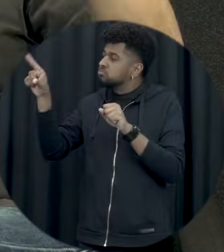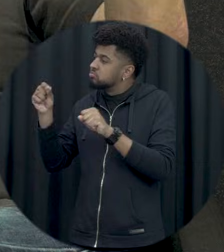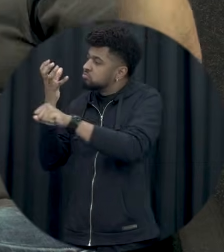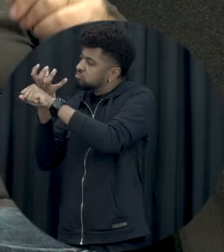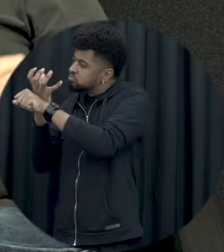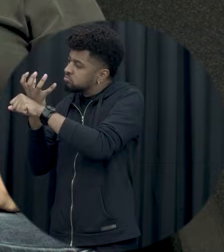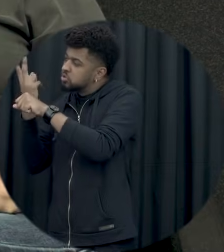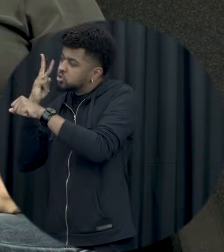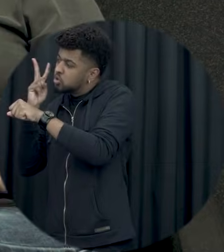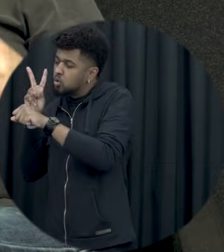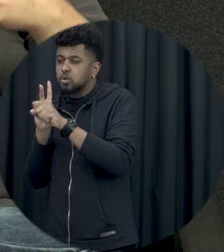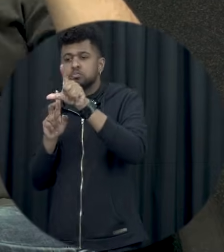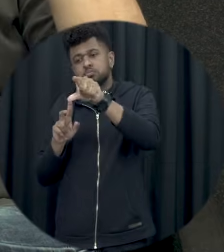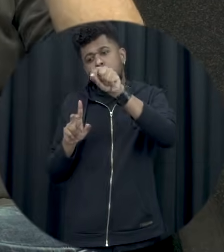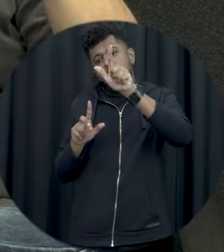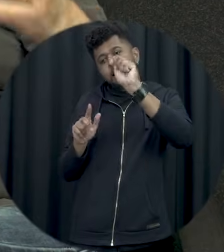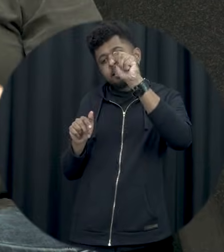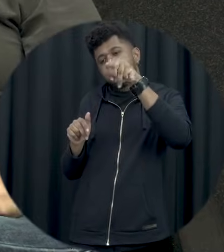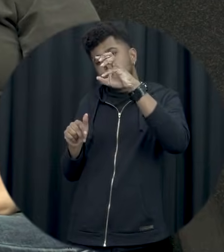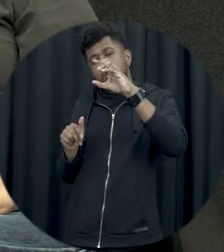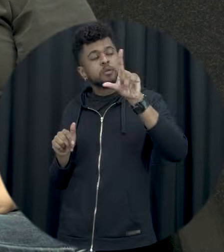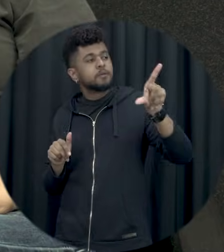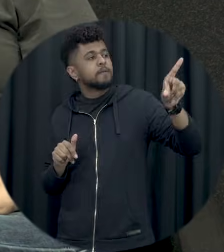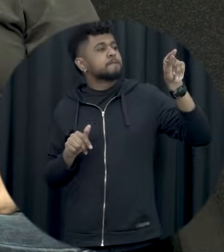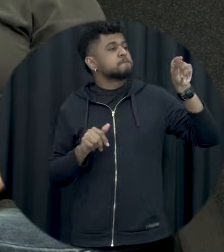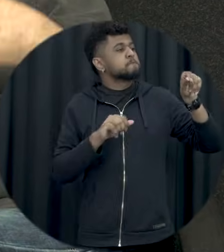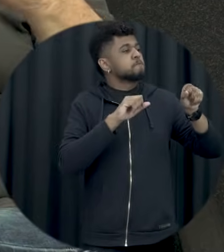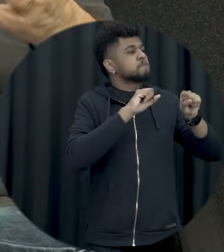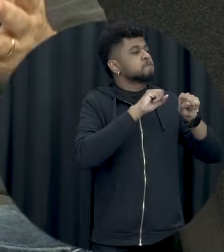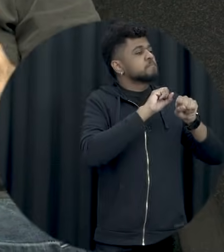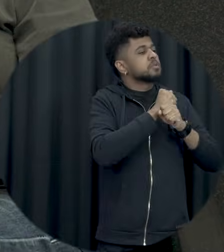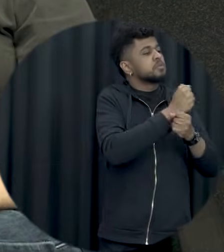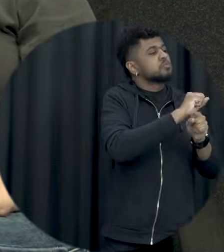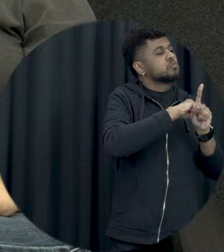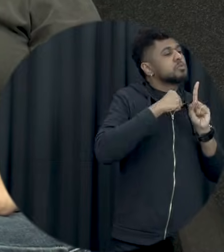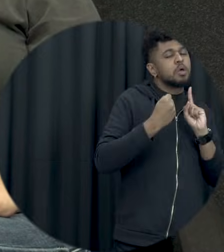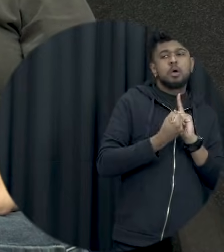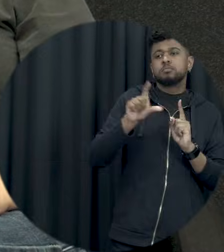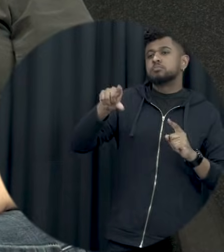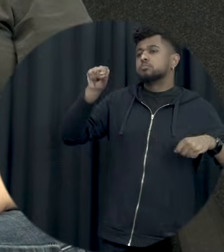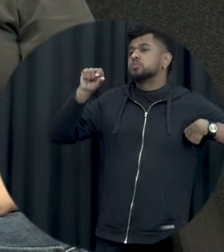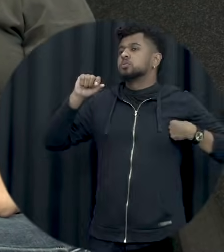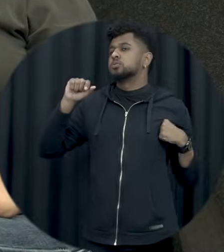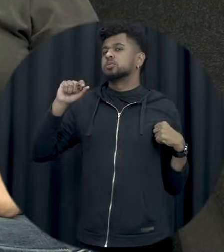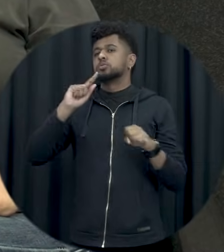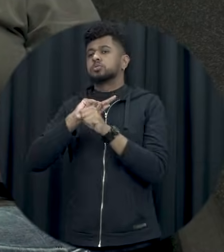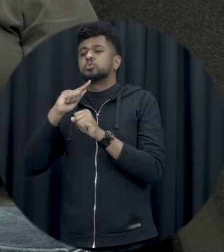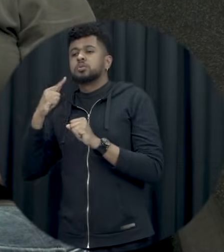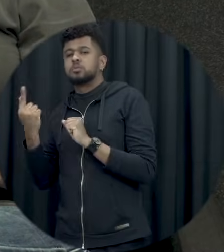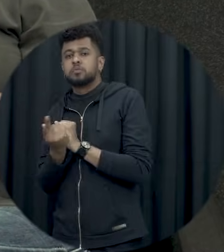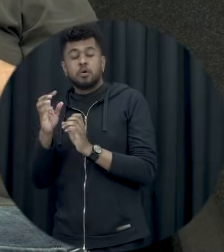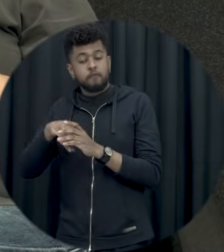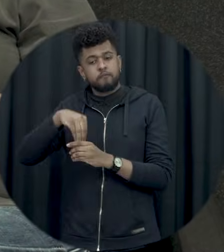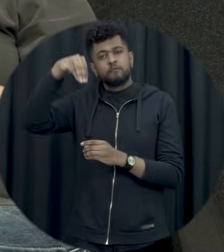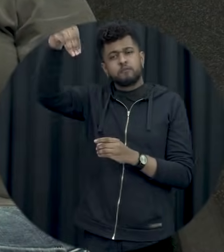História, de LAMP, de Antropologia, de Serviço Social, de Geografia, né? Mesmo fora do ILASH.